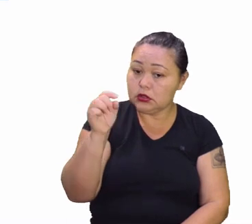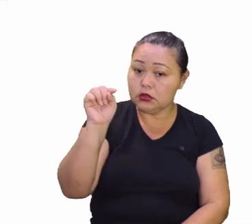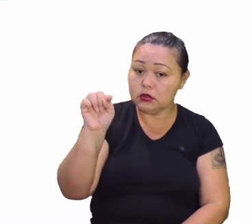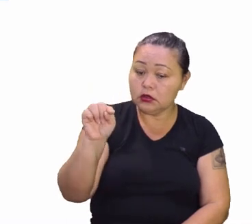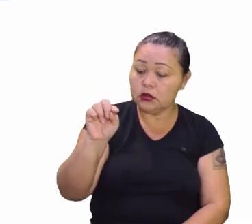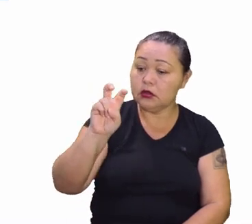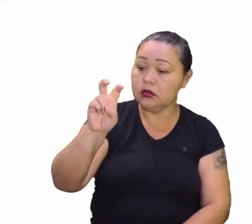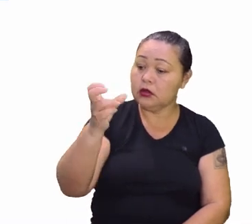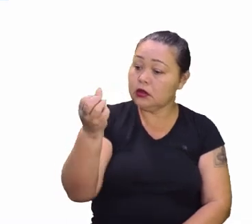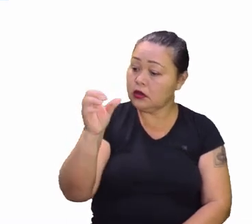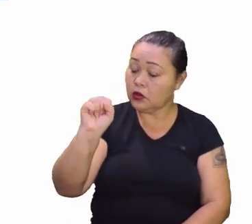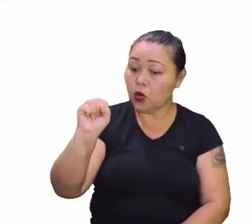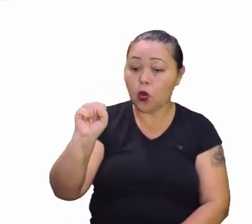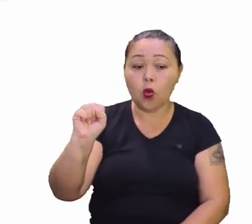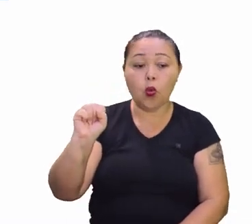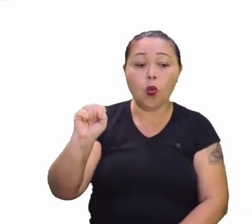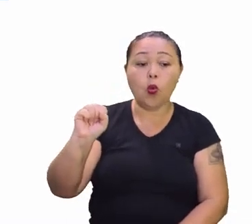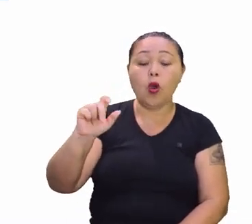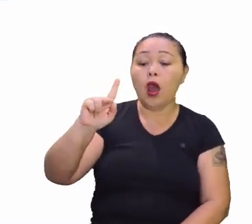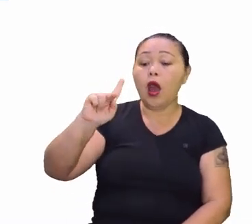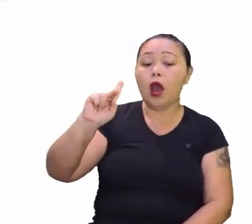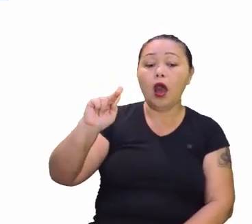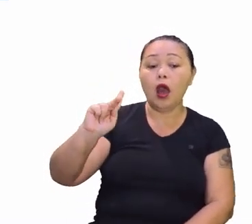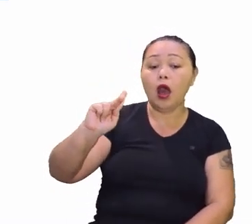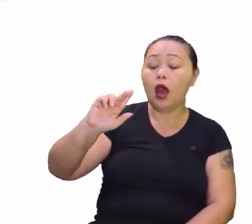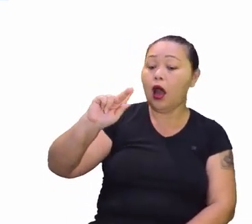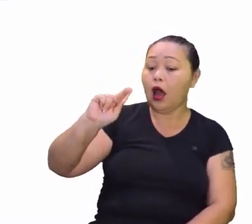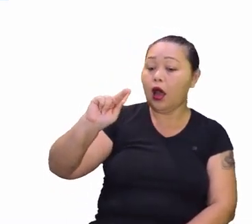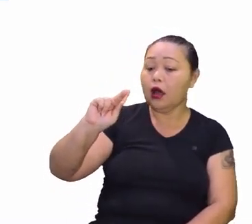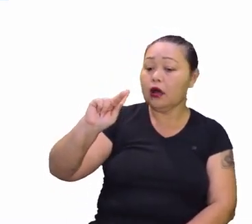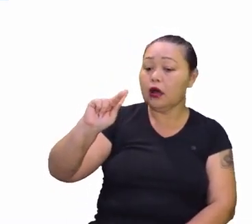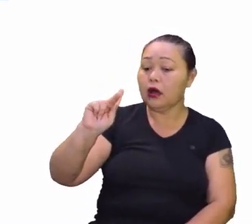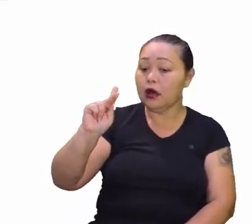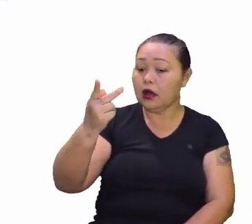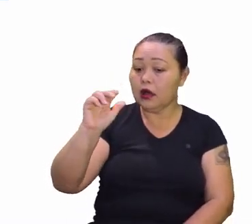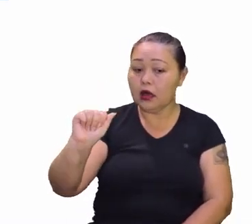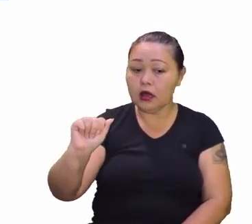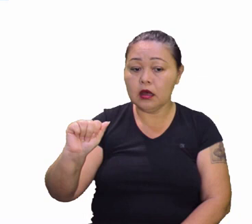216.568 hectares. Foi criado em